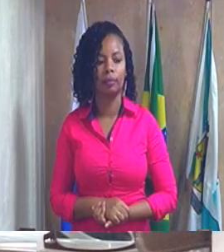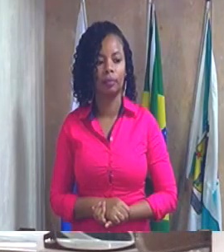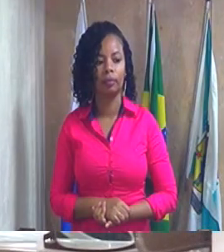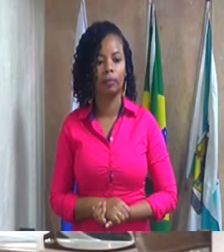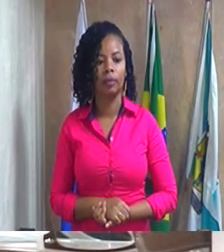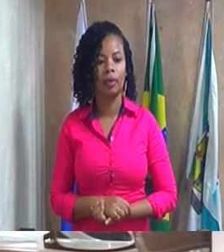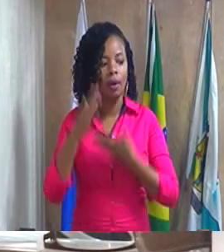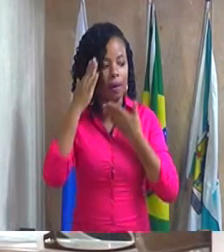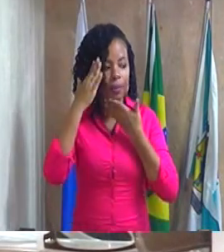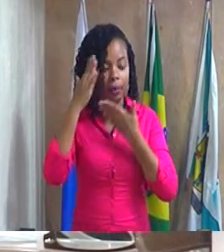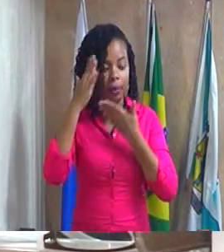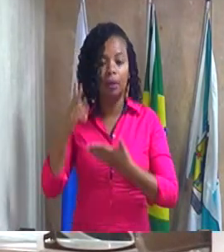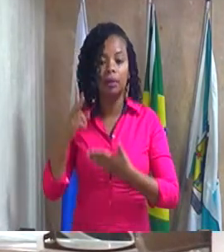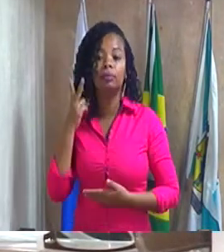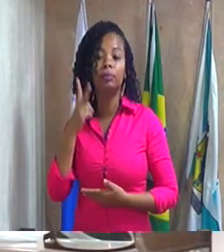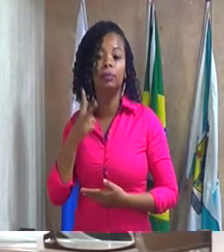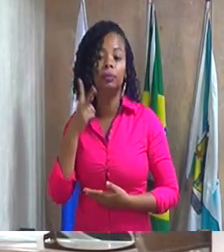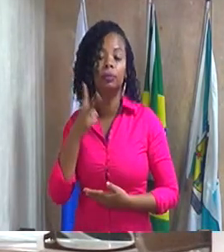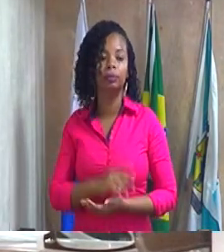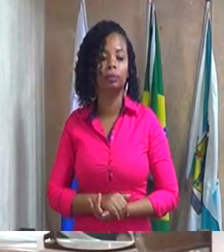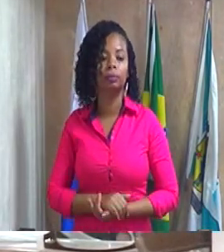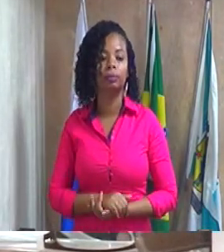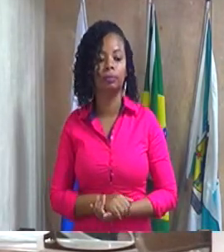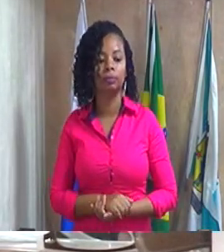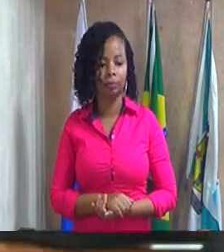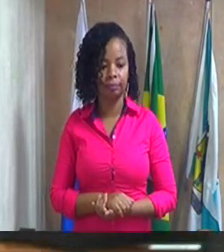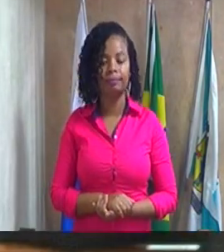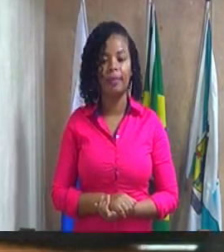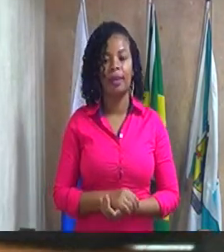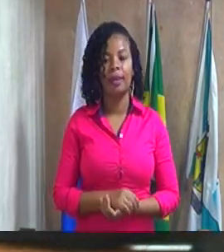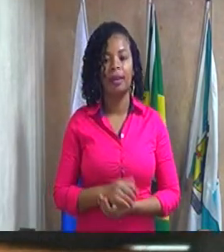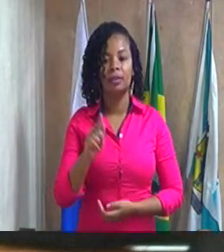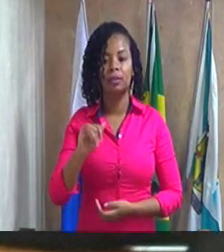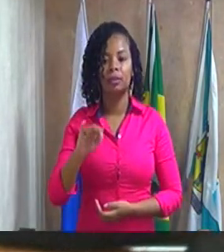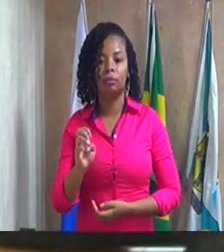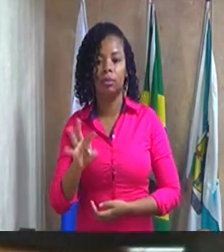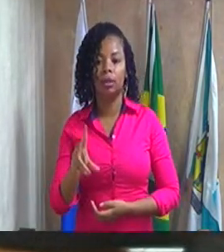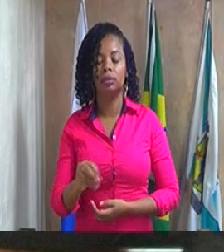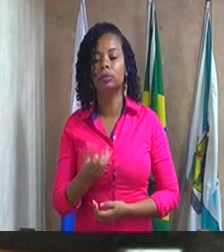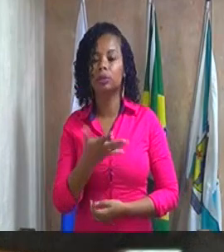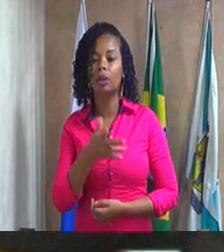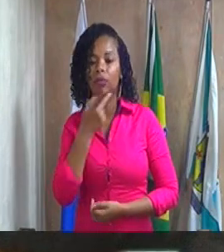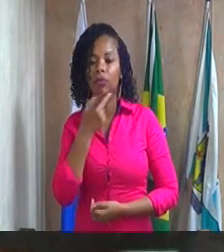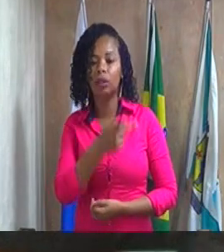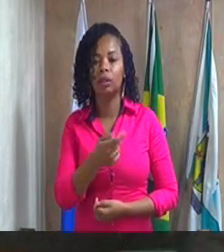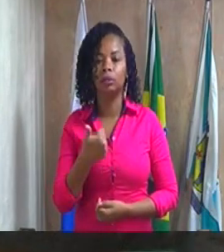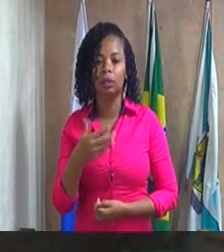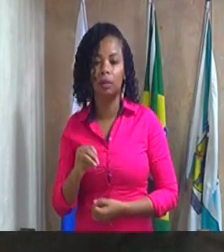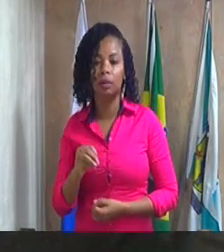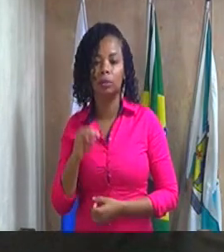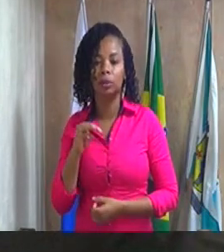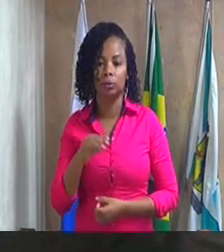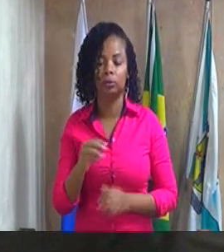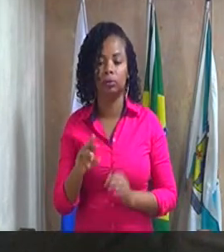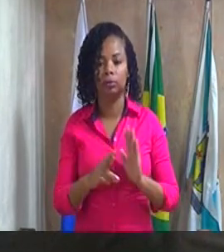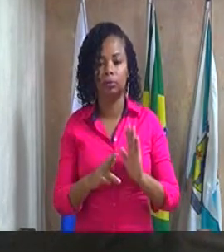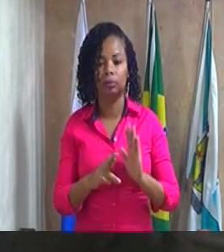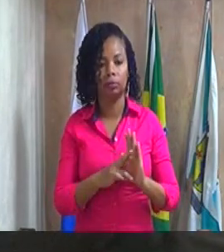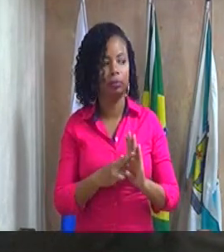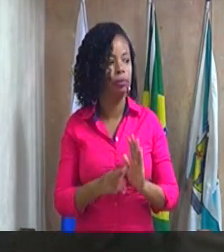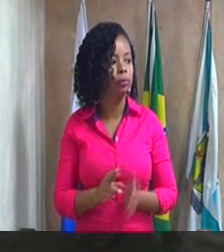Obrigado, vereador. Vereador Gilberto Silva abriu mão dos seus 10 minutos regimentais. Vai agora.